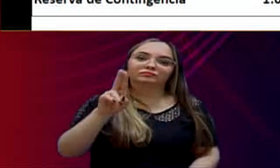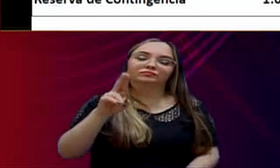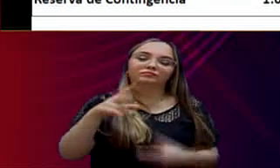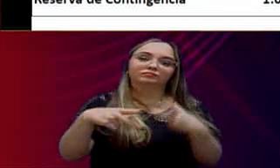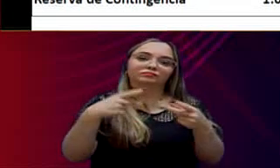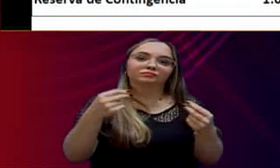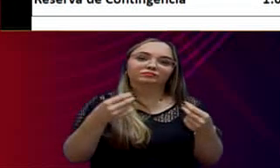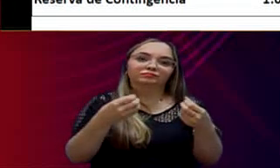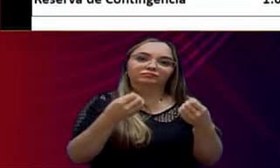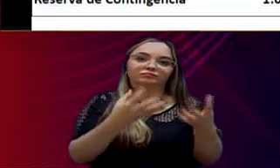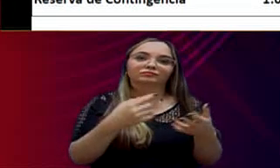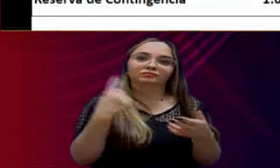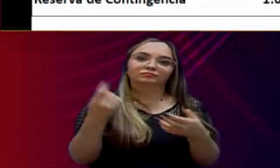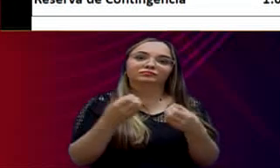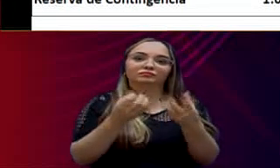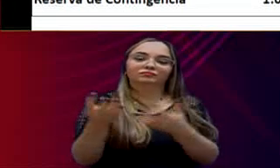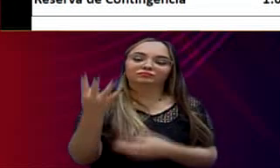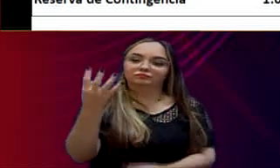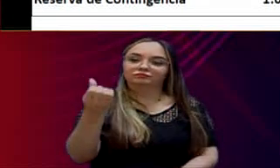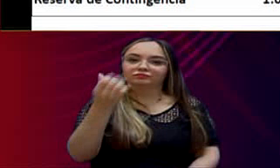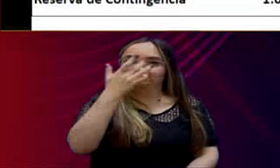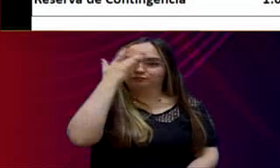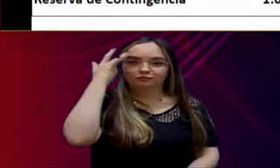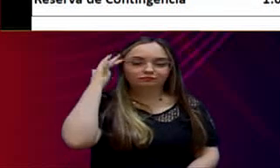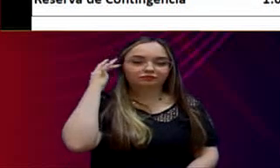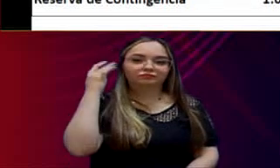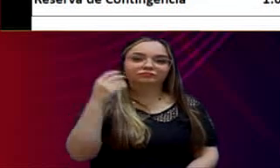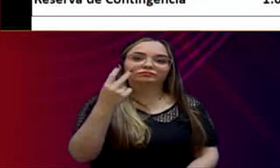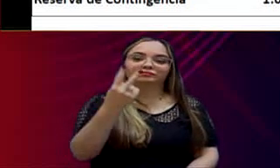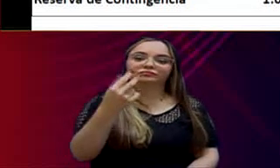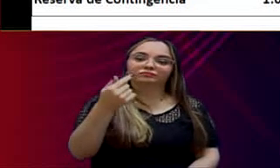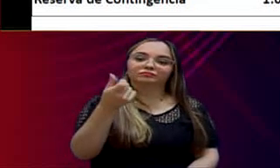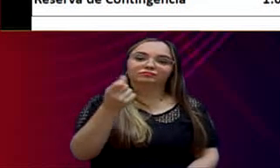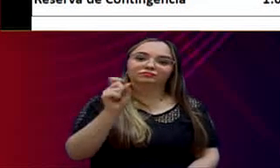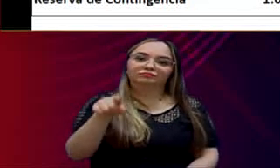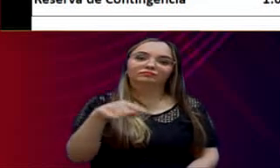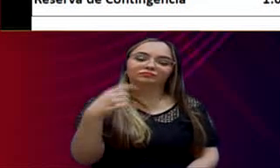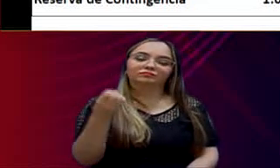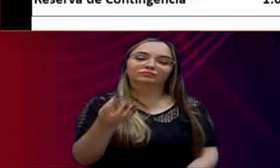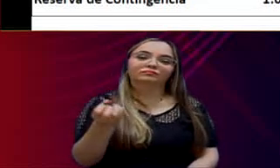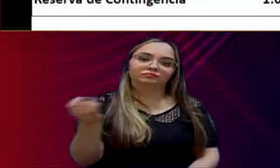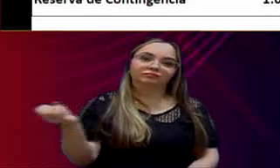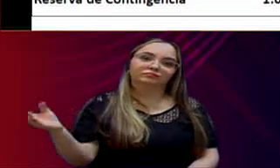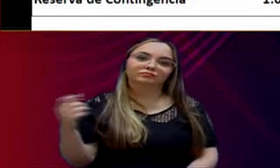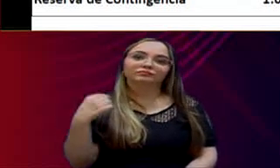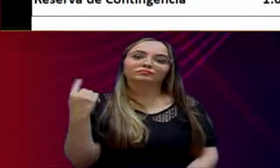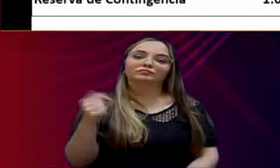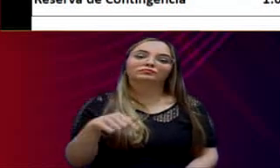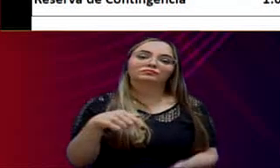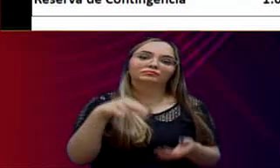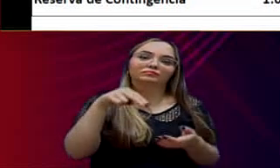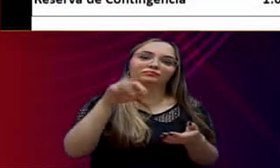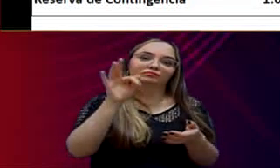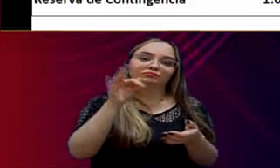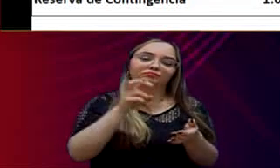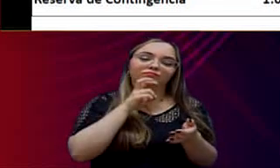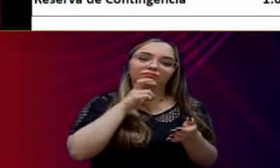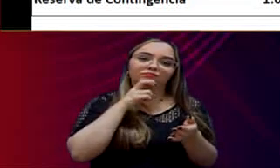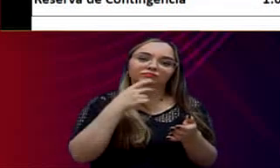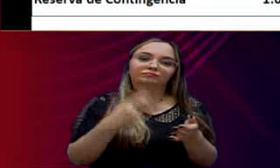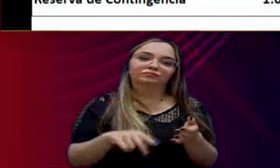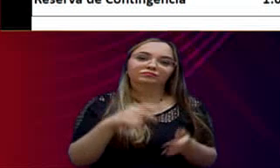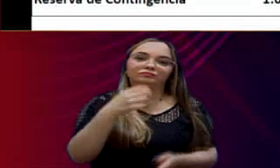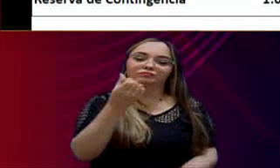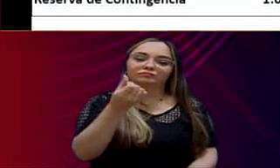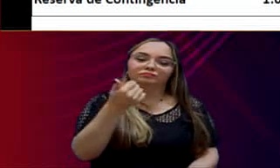236 mil para premiar 46 pessoas em 2024 a nota fiscal Sorocabana também de recursos de